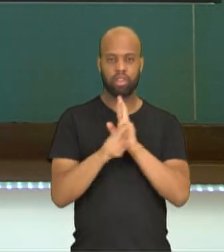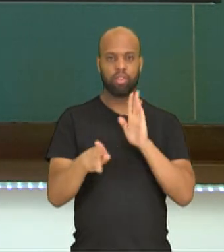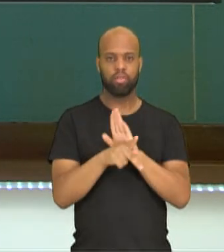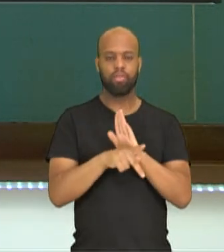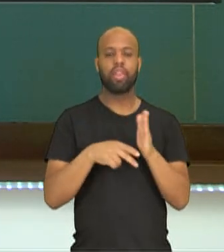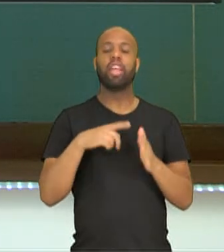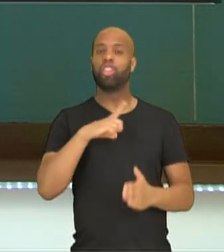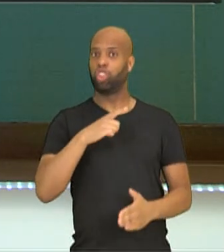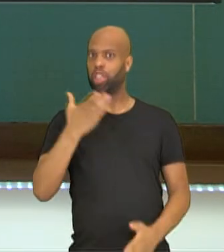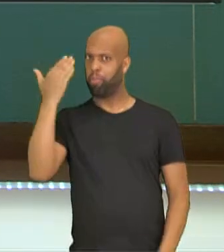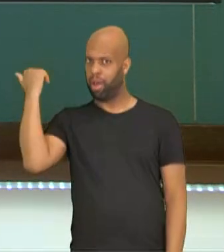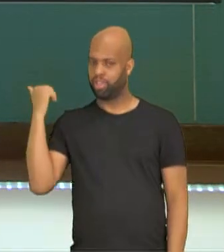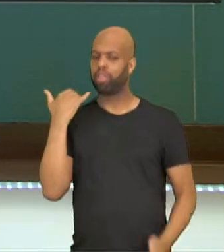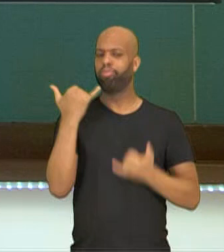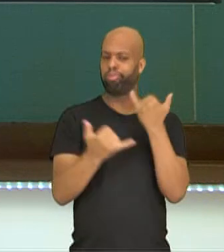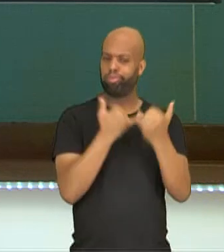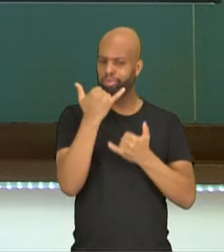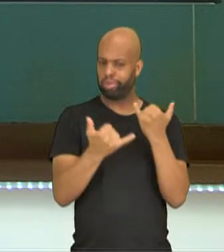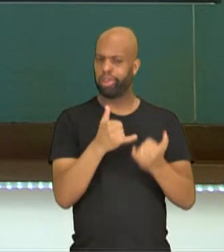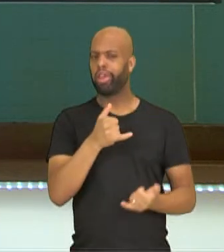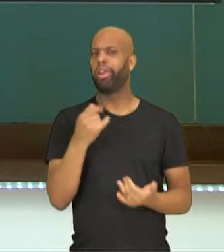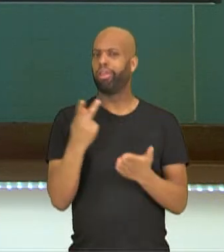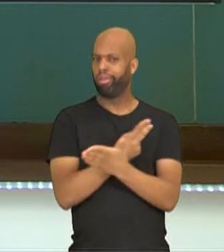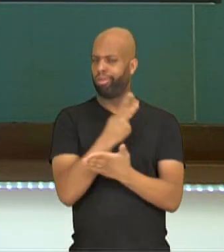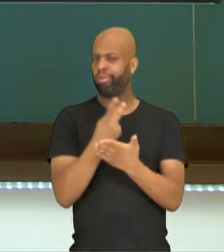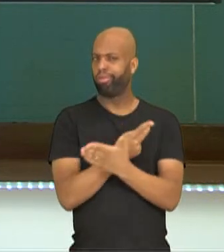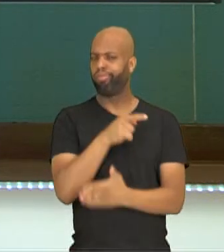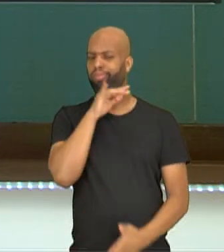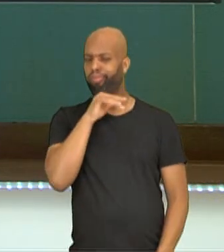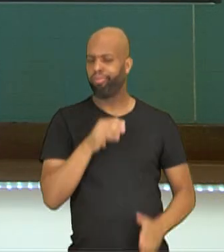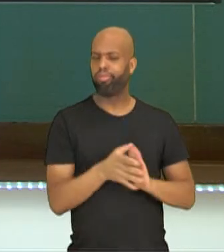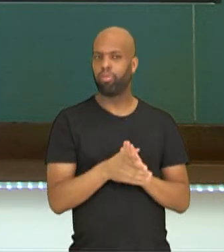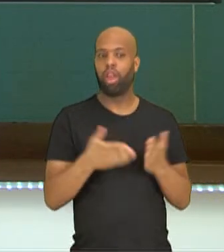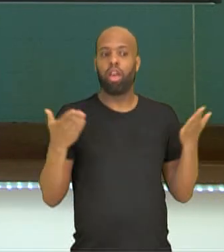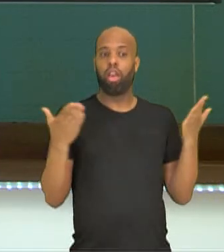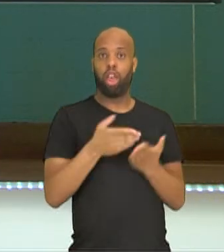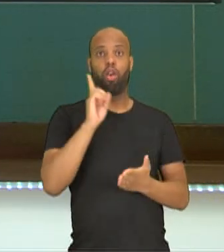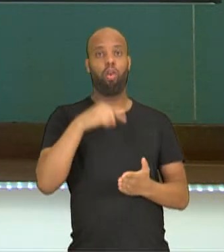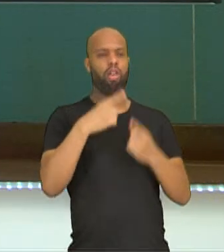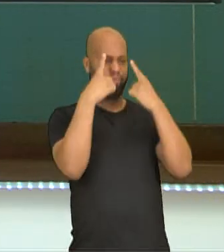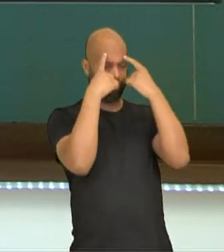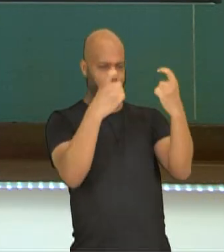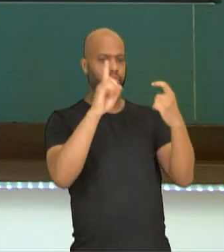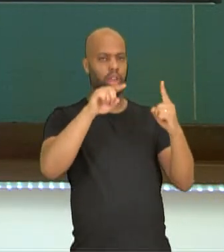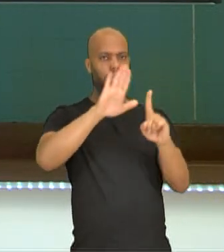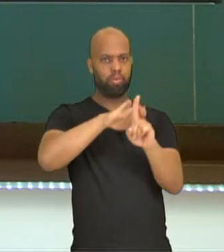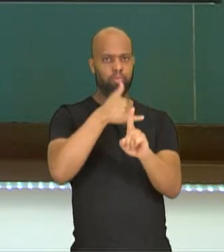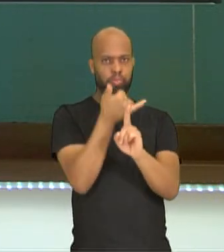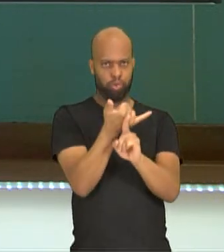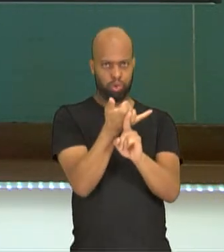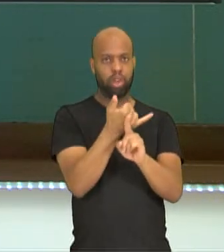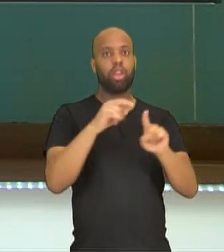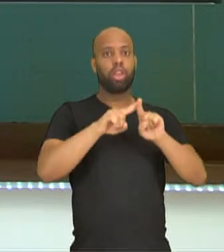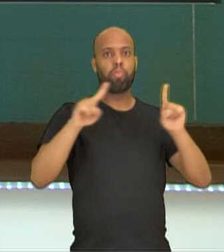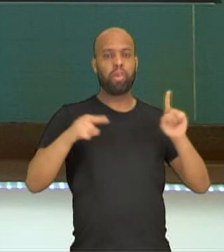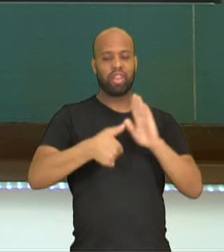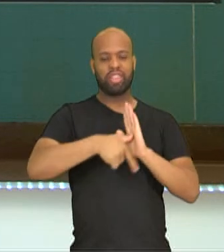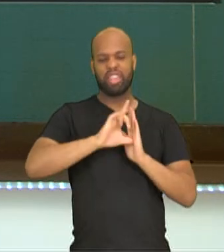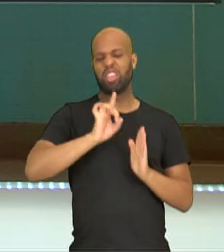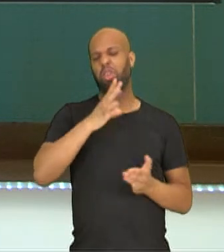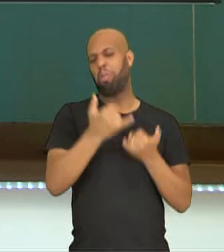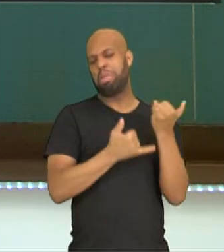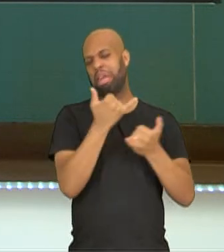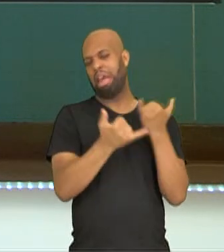mau gosto, que hoje em dia nós sabemos que não é uma brincadeira, que é uma violência, que é o bullying, mas que antigamente as pessoas falavam que era só